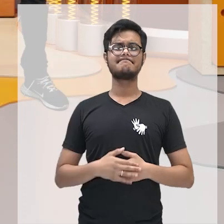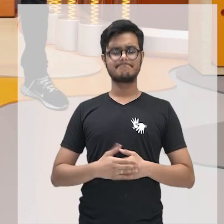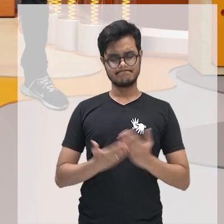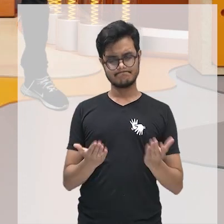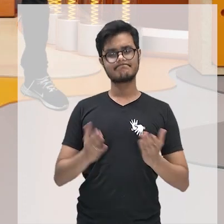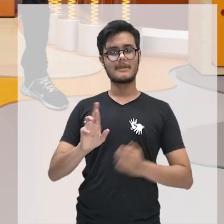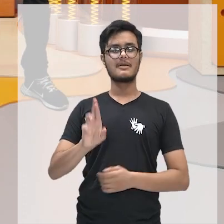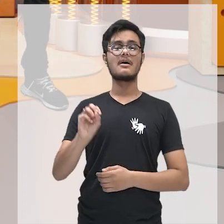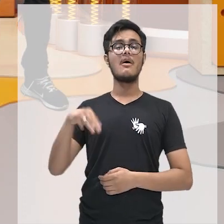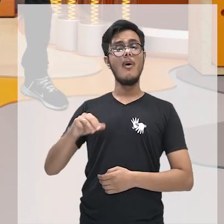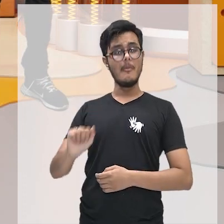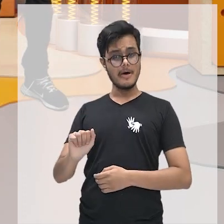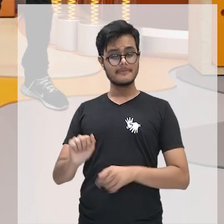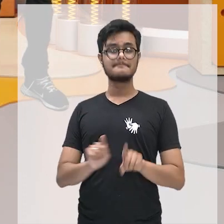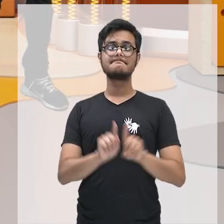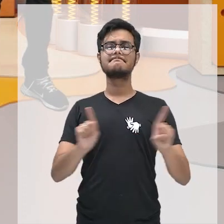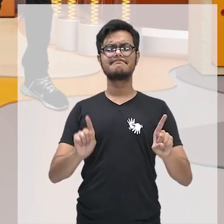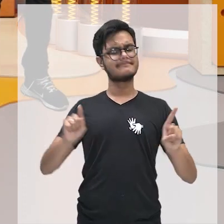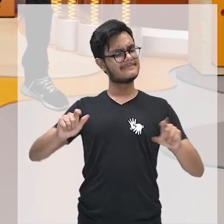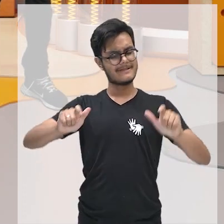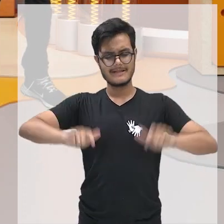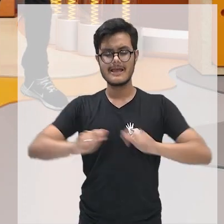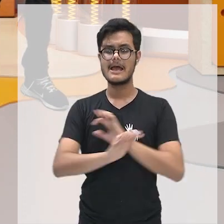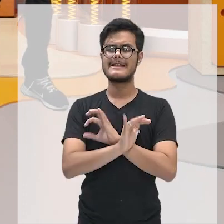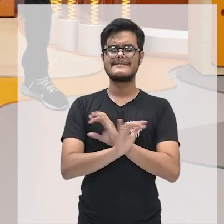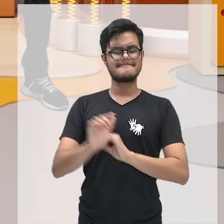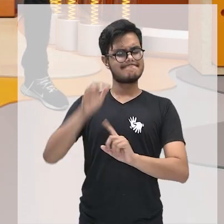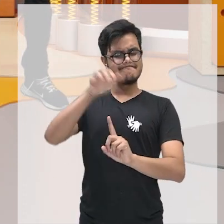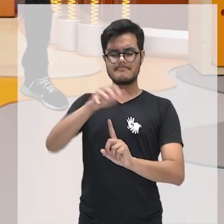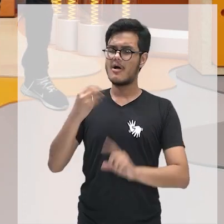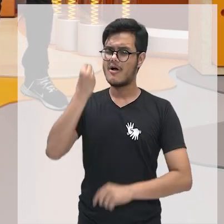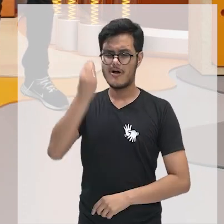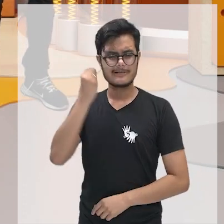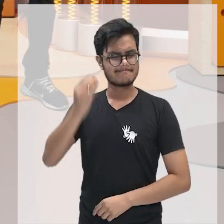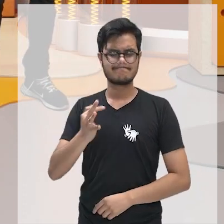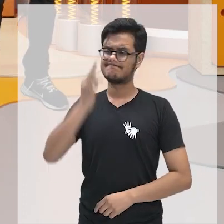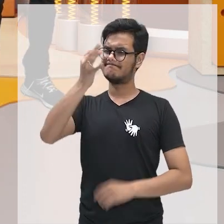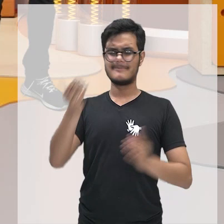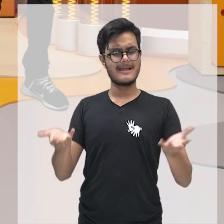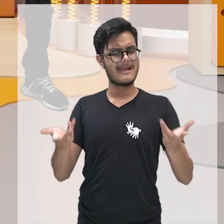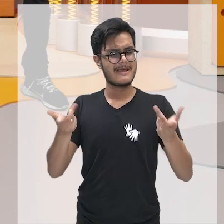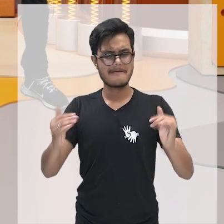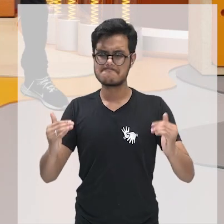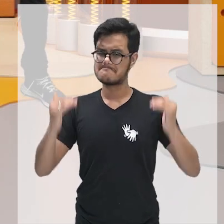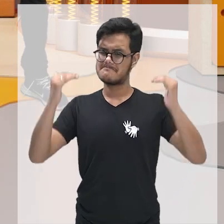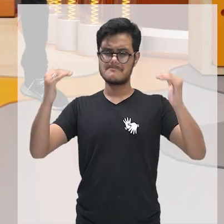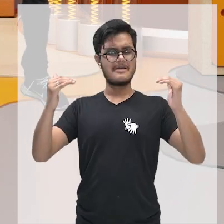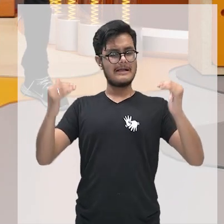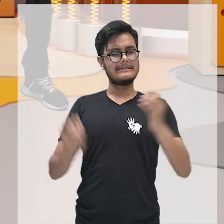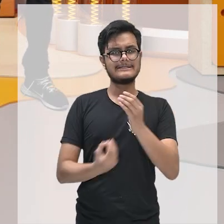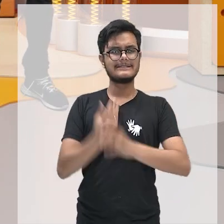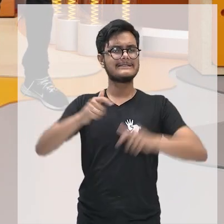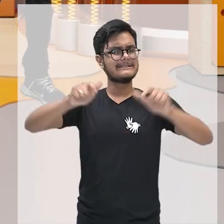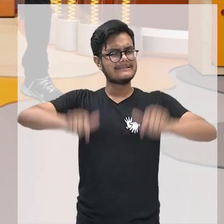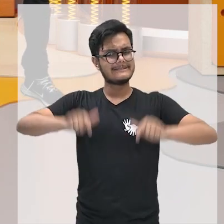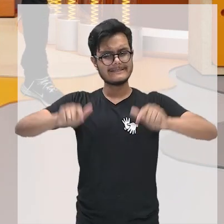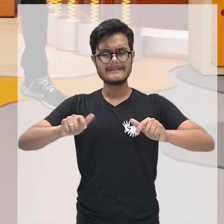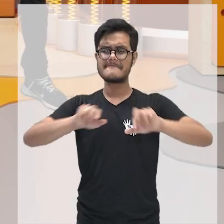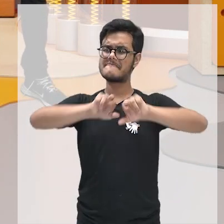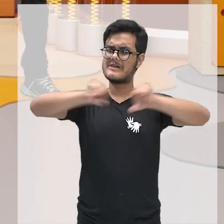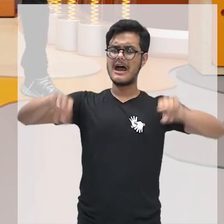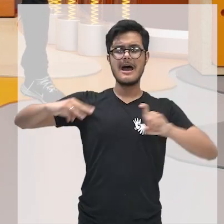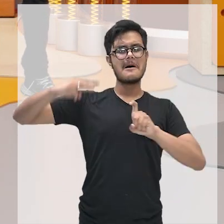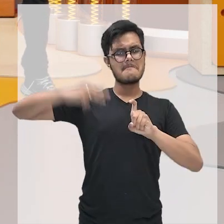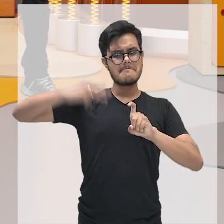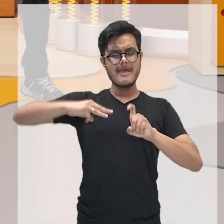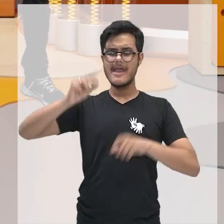tá essa cidade que vai trazer um grande legado essa cidade que a sua origem é cercada aí por lendas